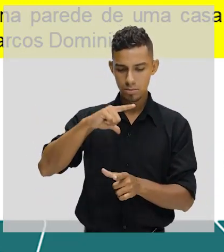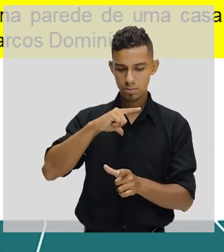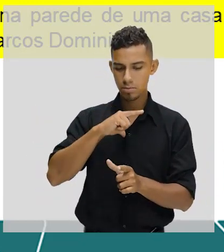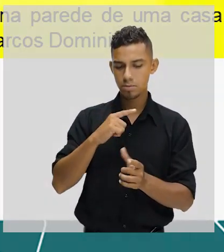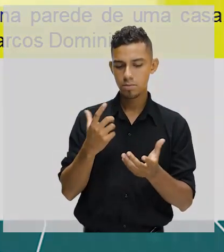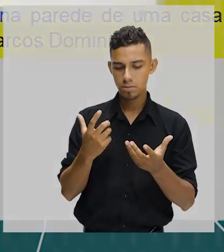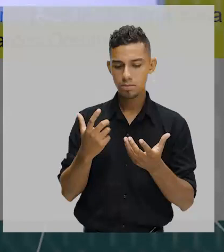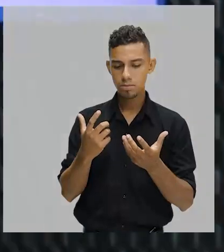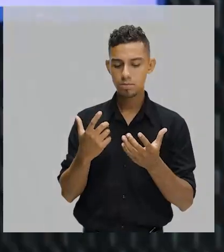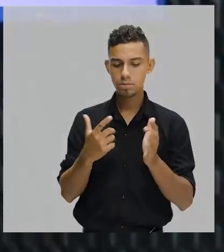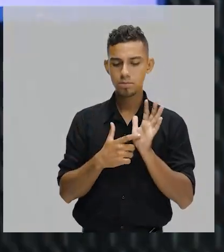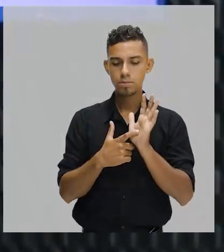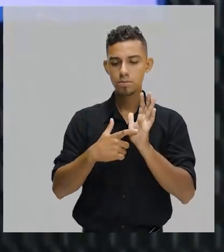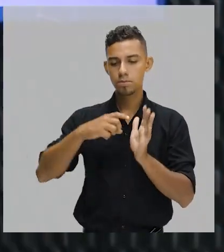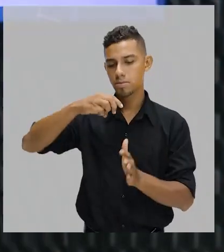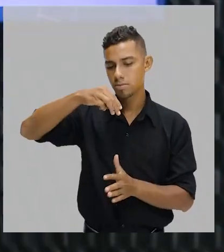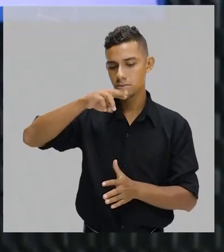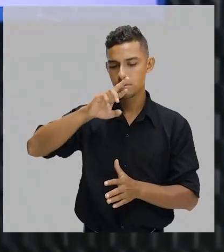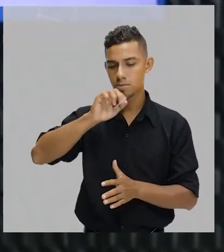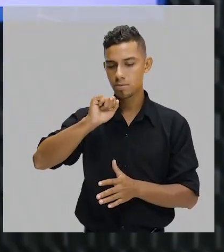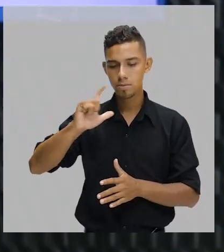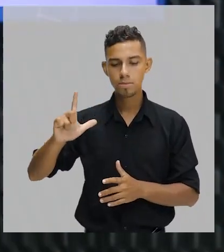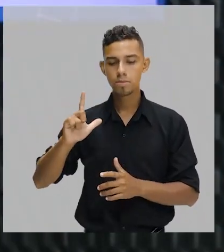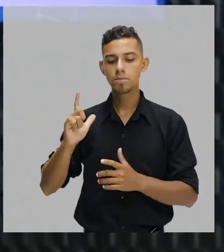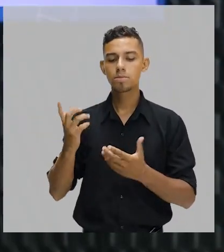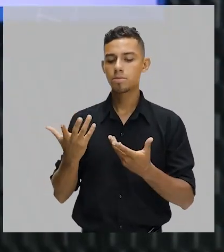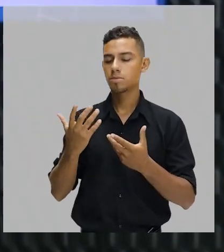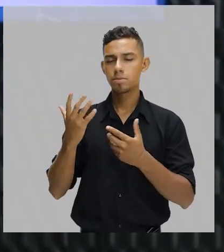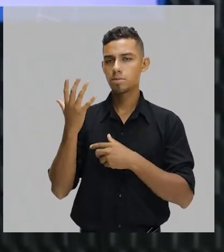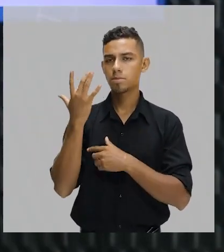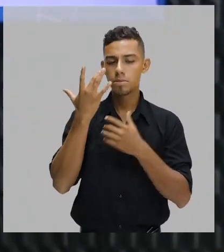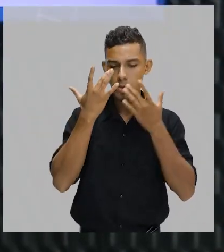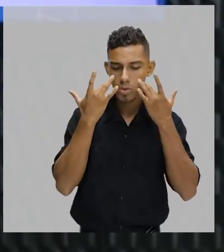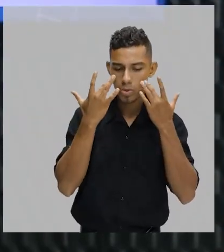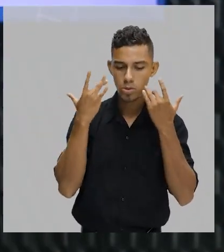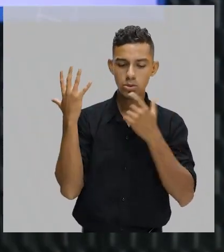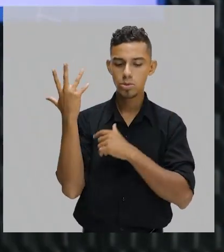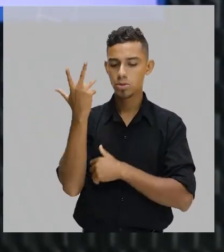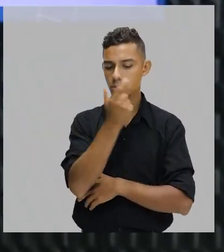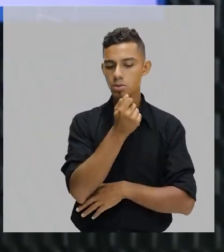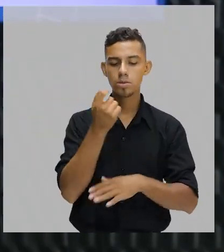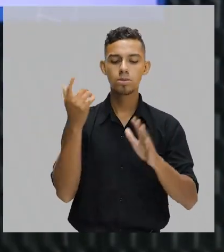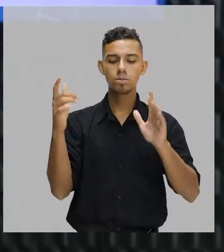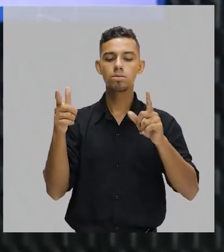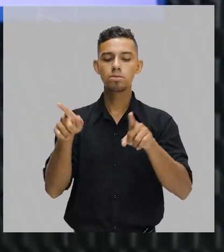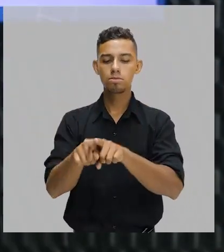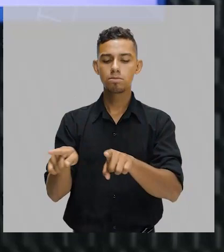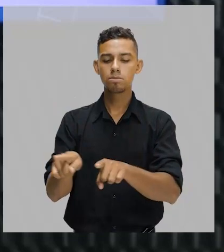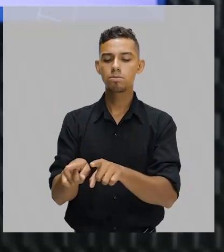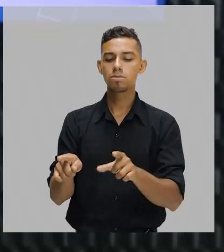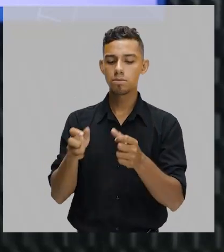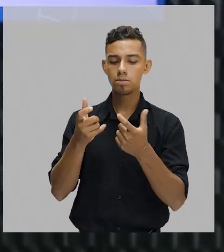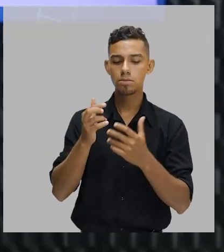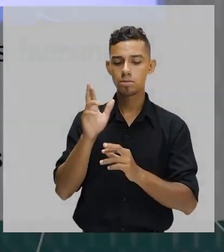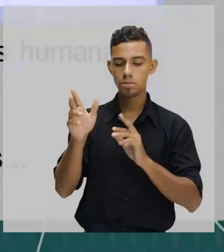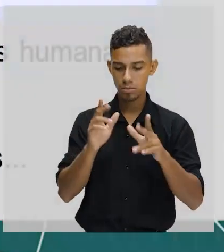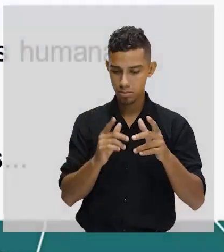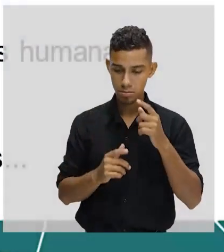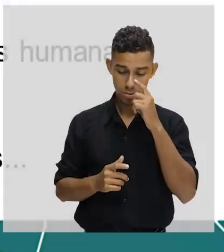de um mural interno, você pode chamar de arte urbana, também é uma ilustração, mas ganhou um status diferente, graças a Deus.